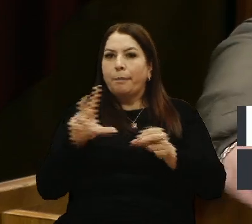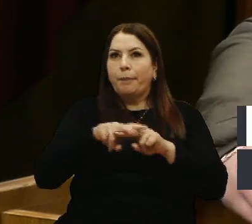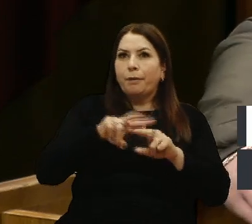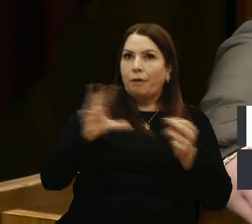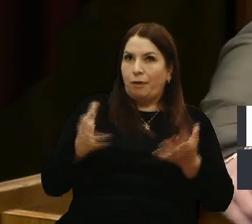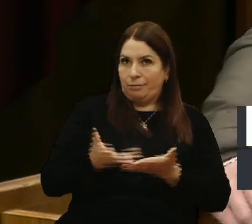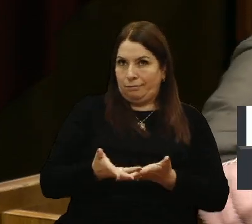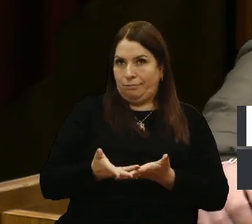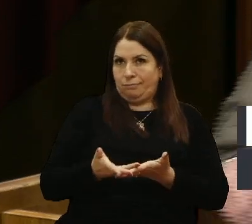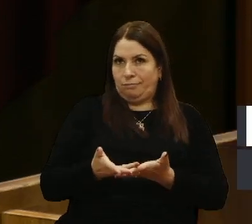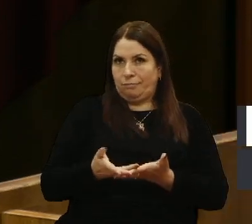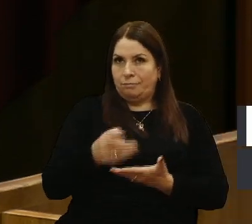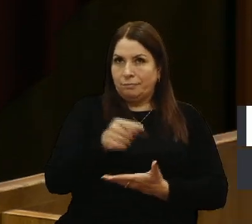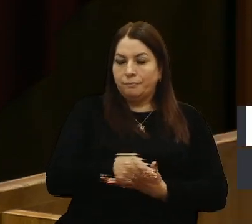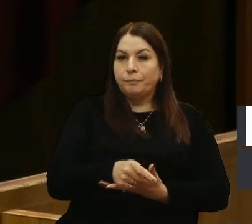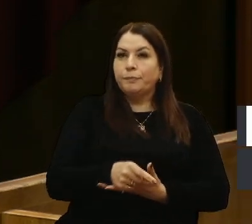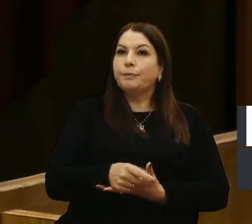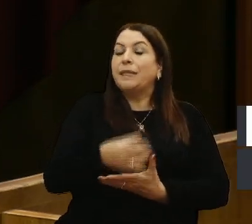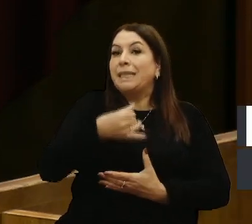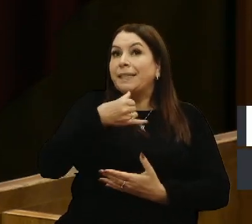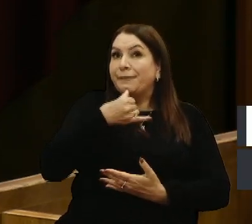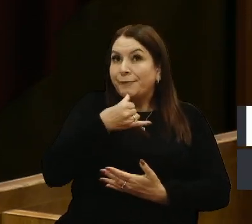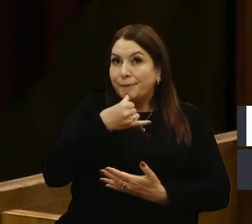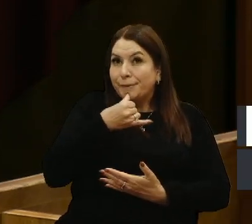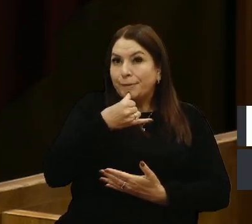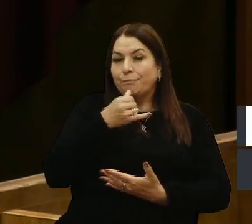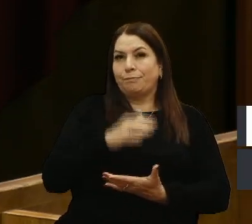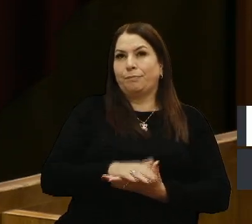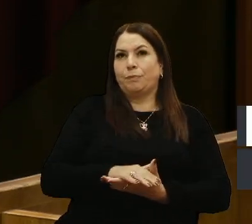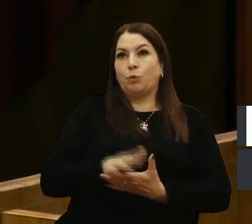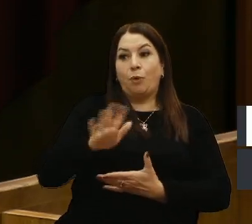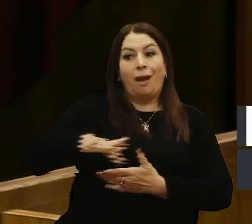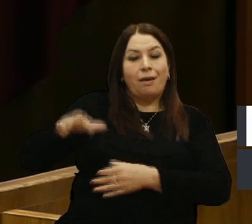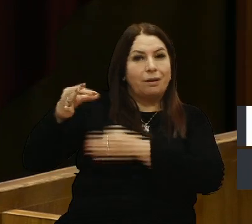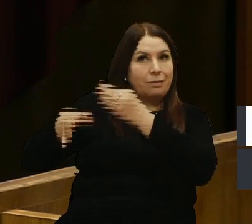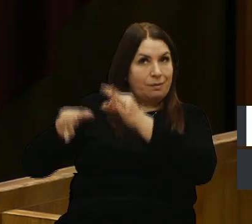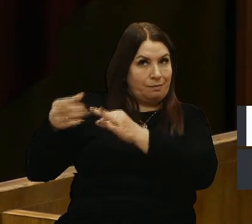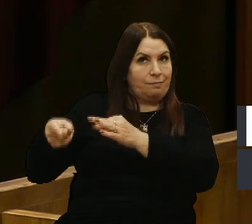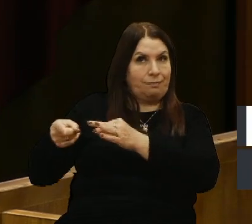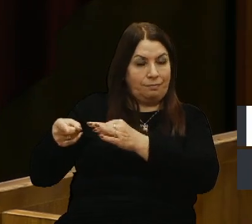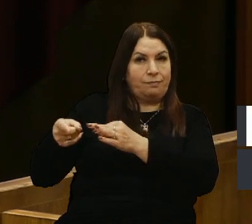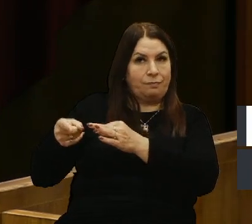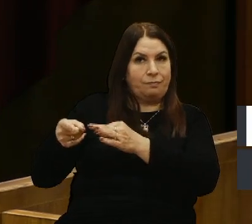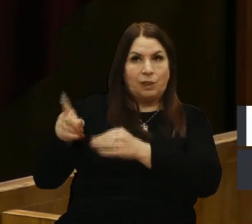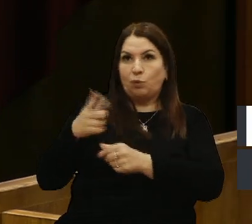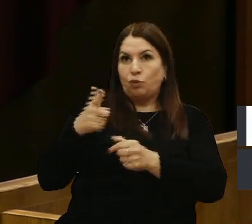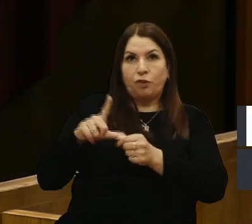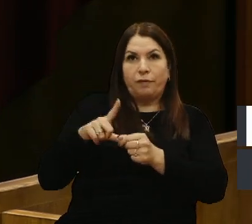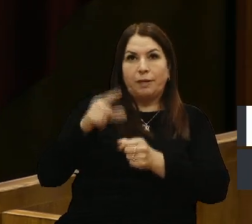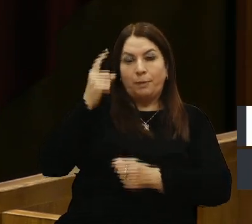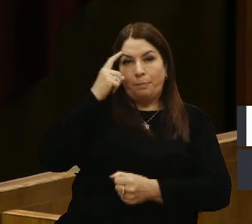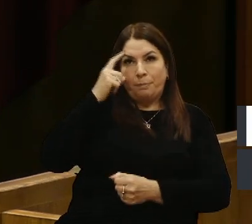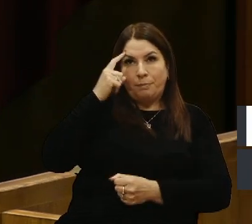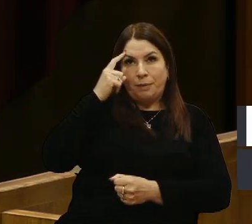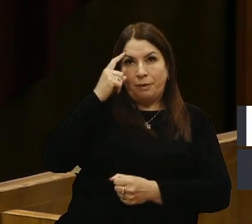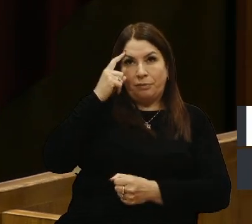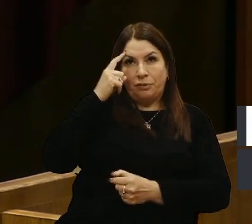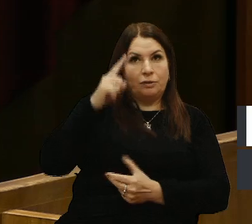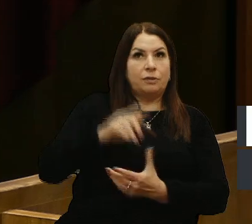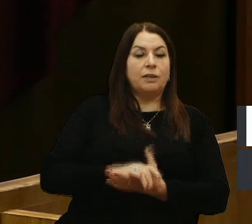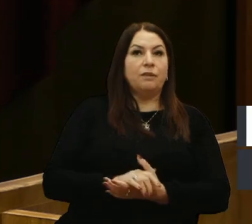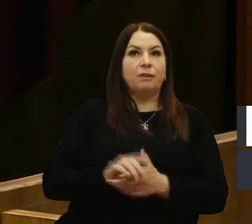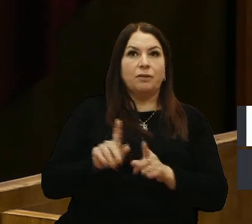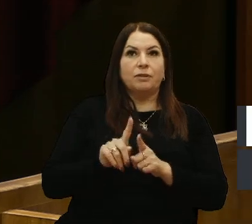Volto a dizer, infelizmente, enquanto o judiciário não tiver um pensamento